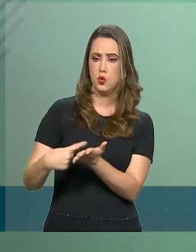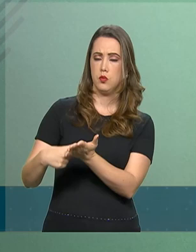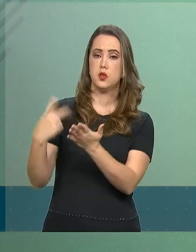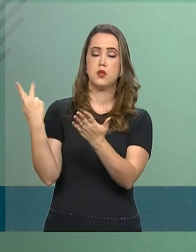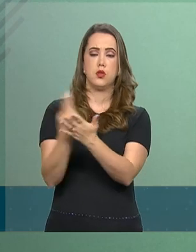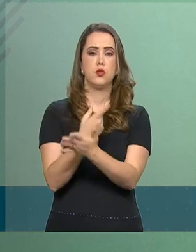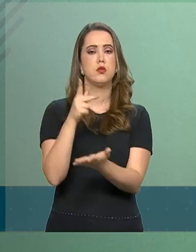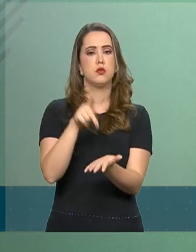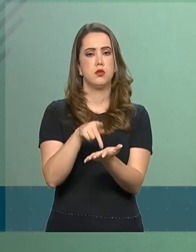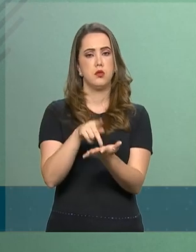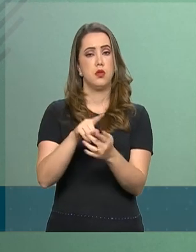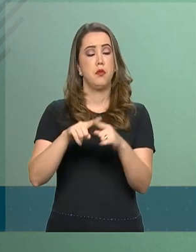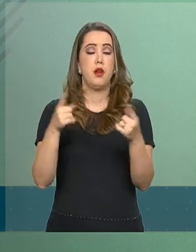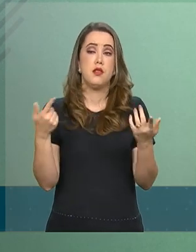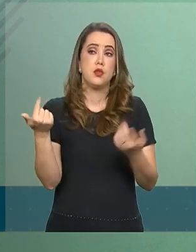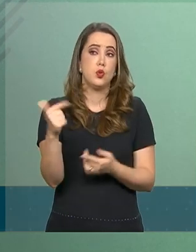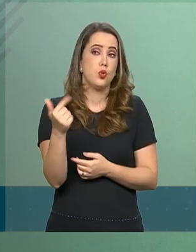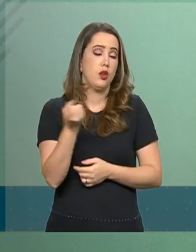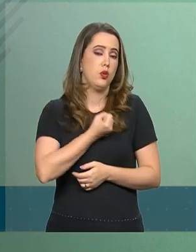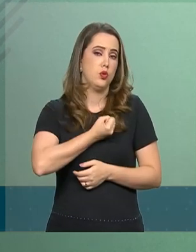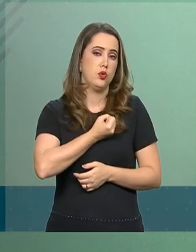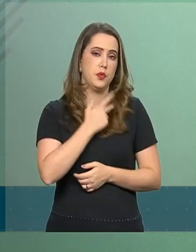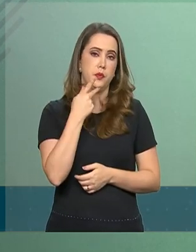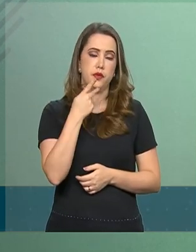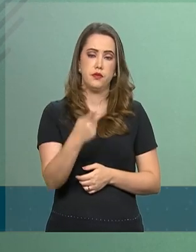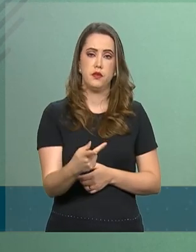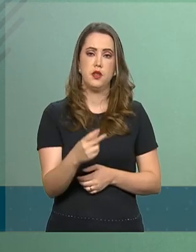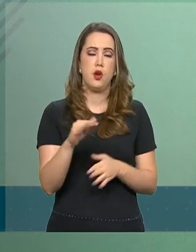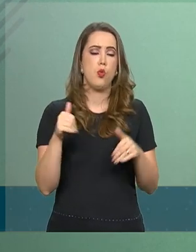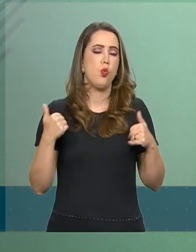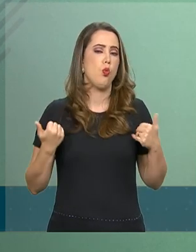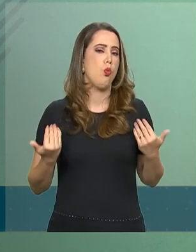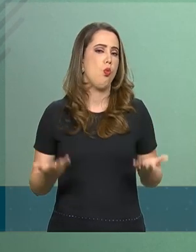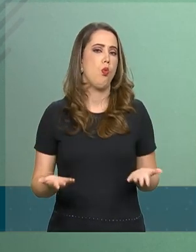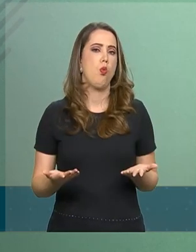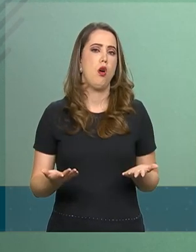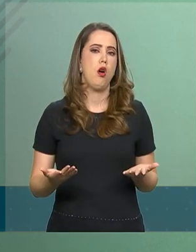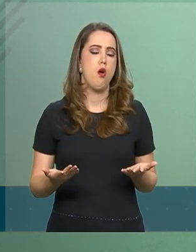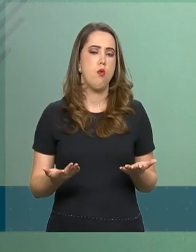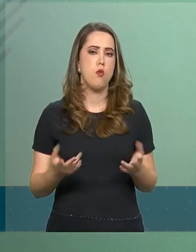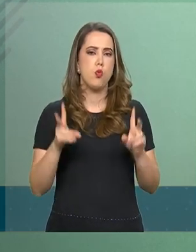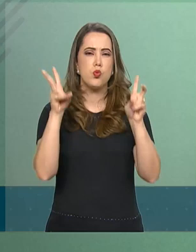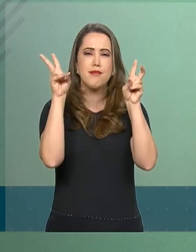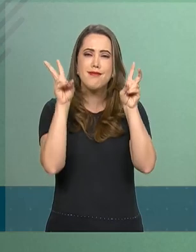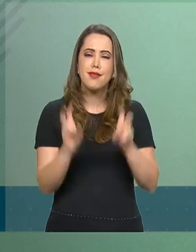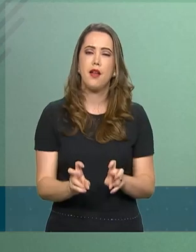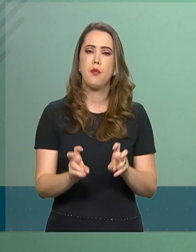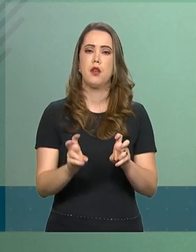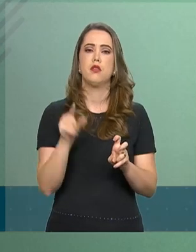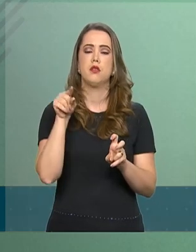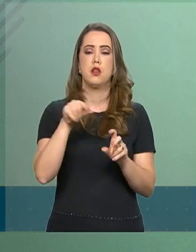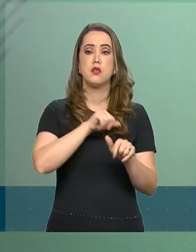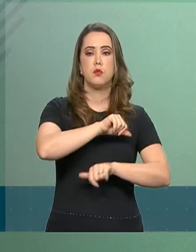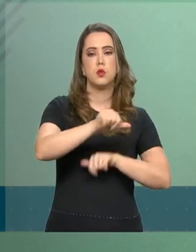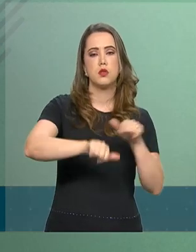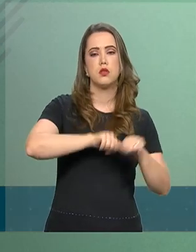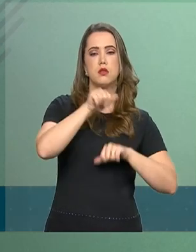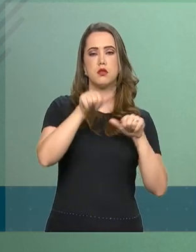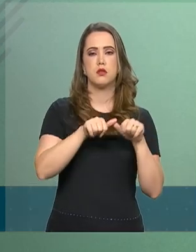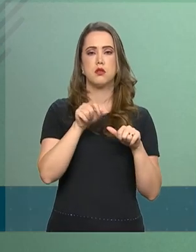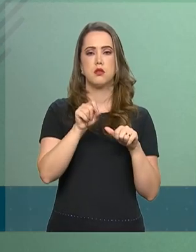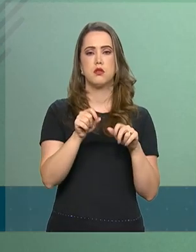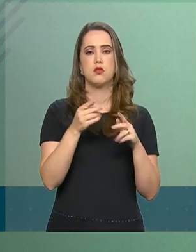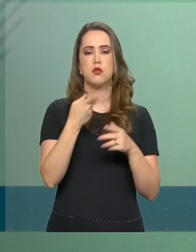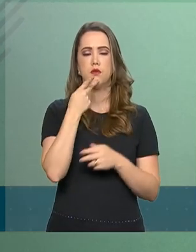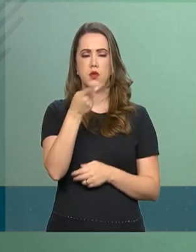realizadas mas não tenho dados para dizer qual foi o fulcro desta eventual mudança que foi